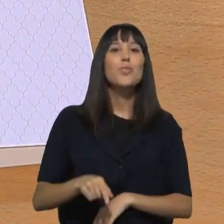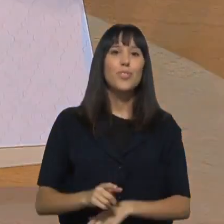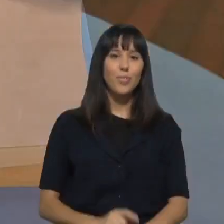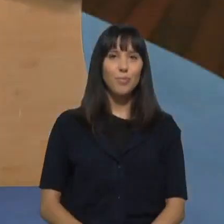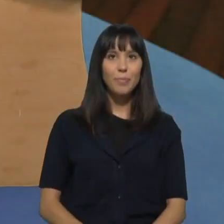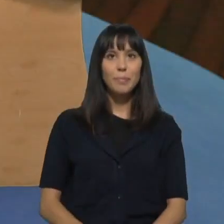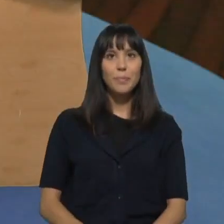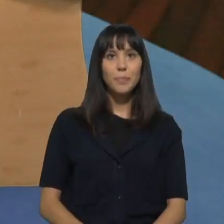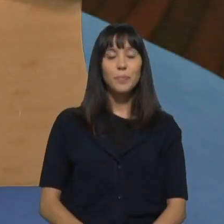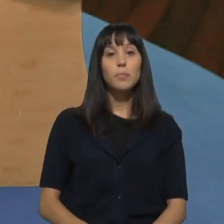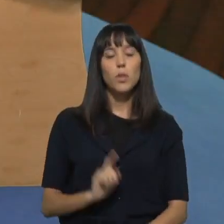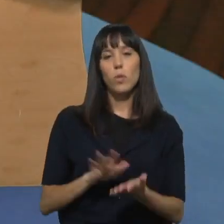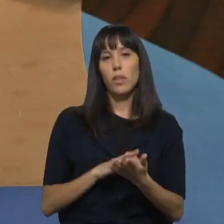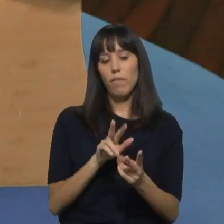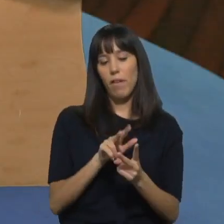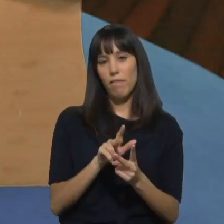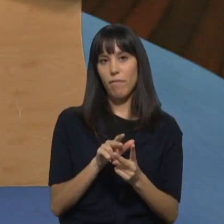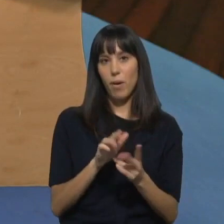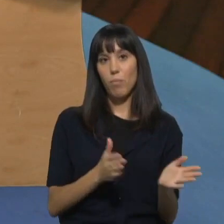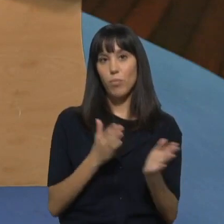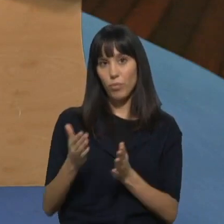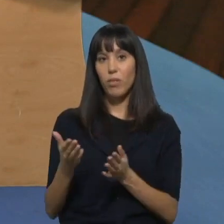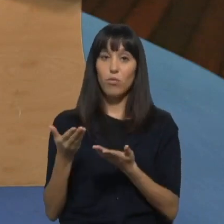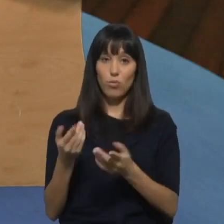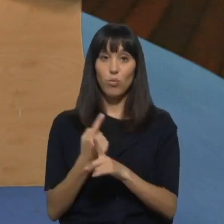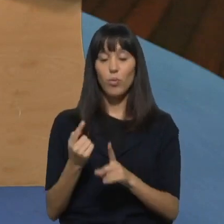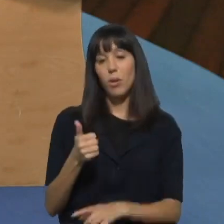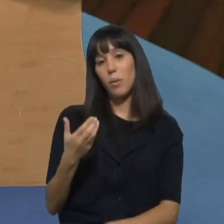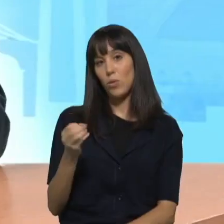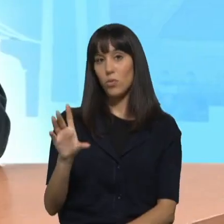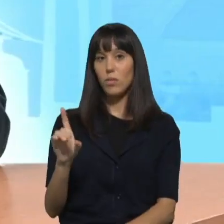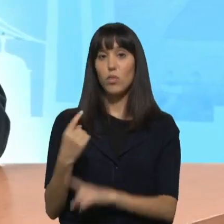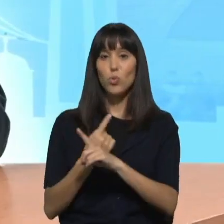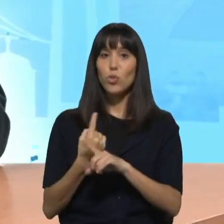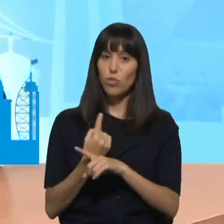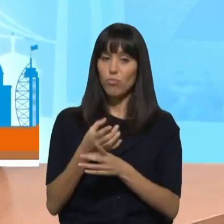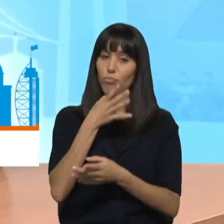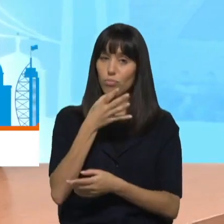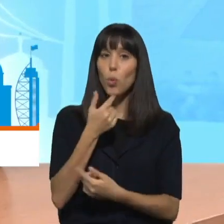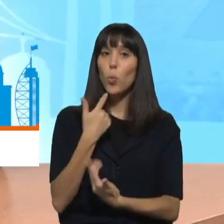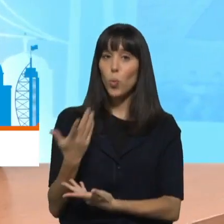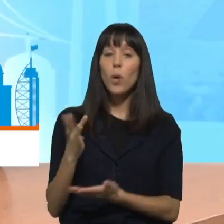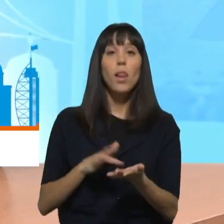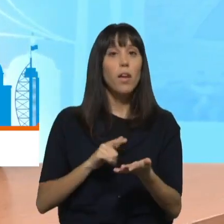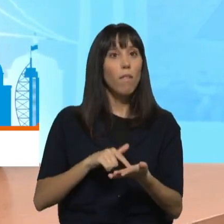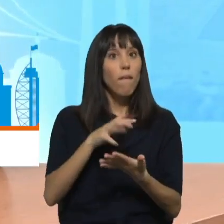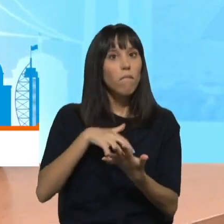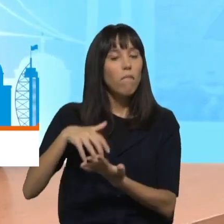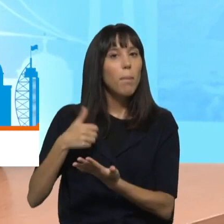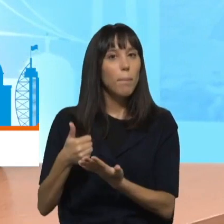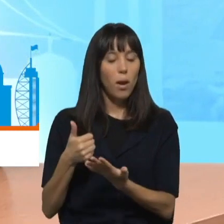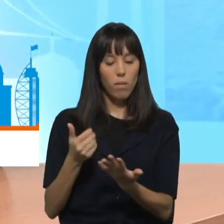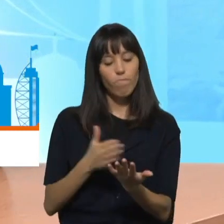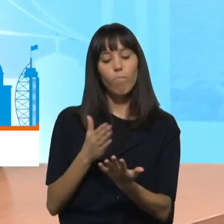volumes ajudam-nos, por um lado, porque o Bento XVI tem muita coisa a dizer e também o livro está muito bem escrito porque me parece